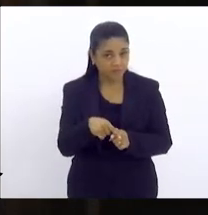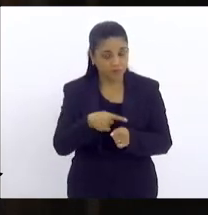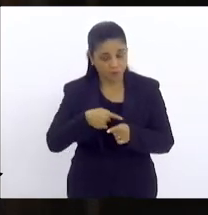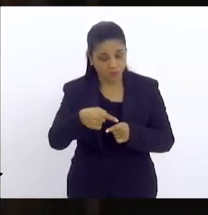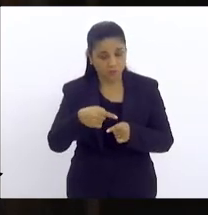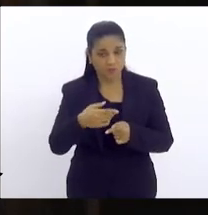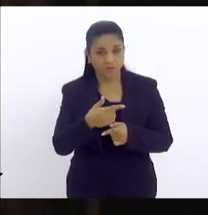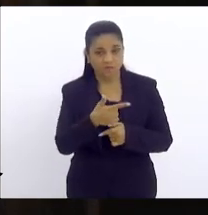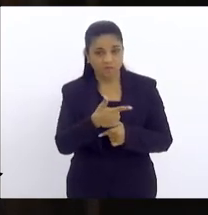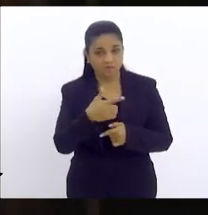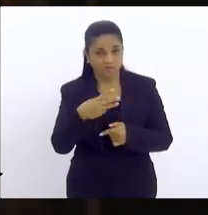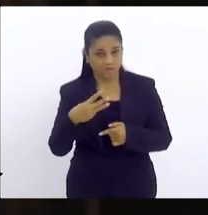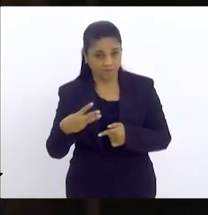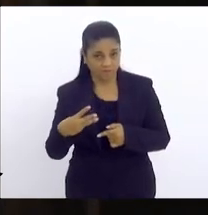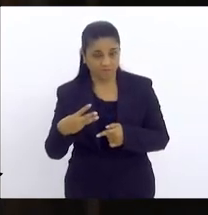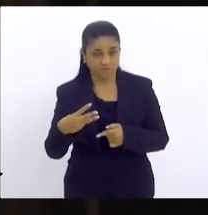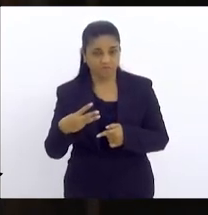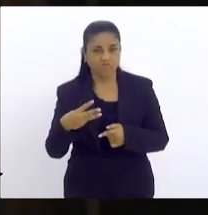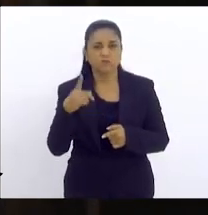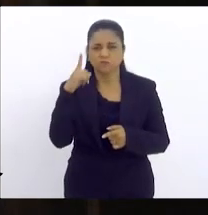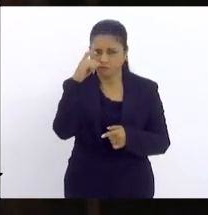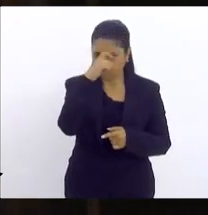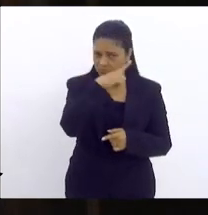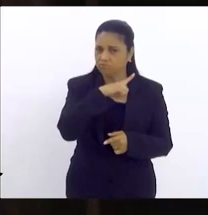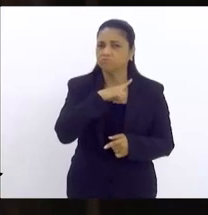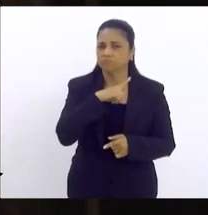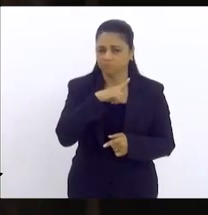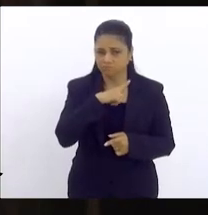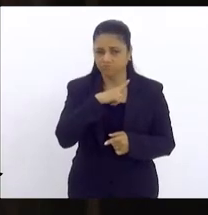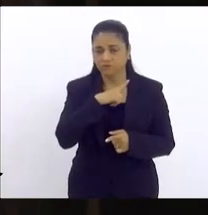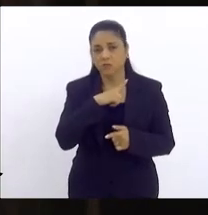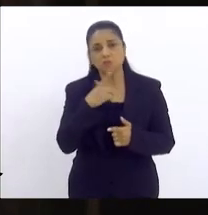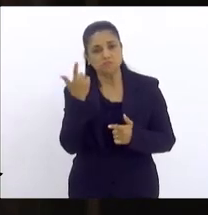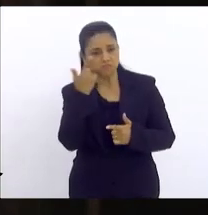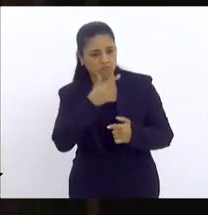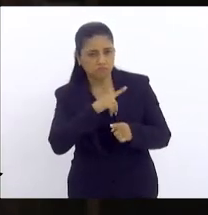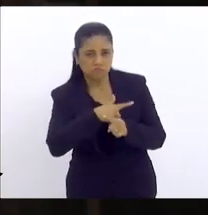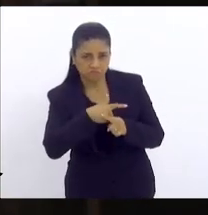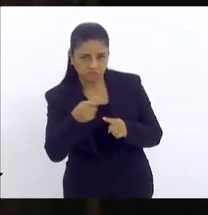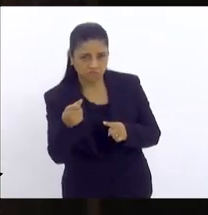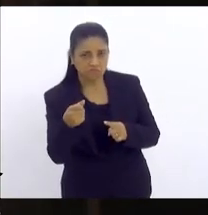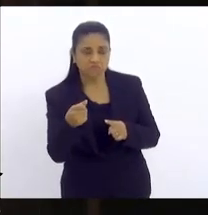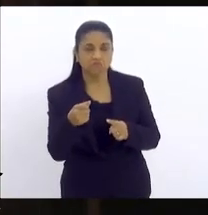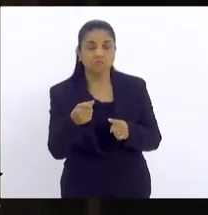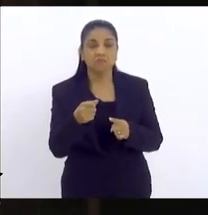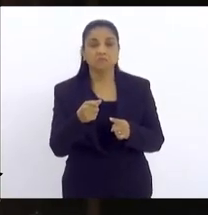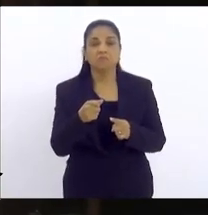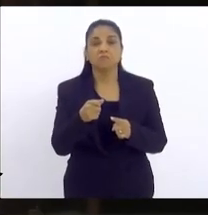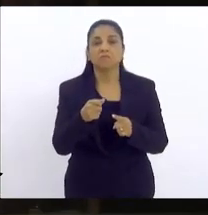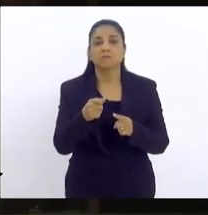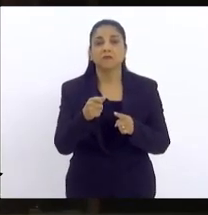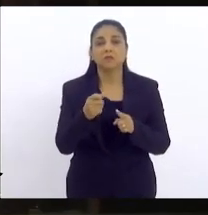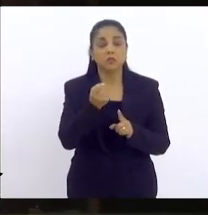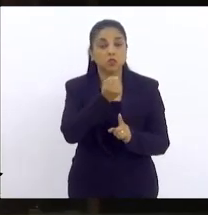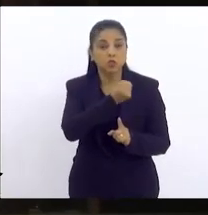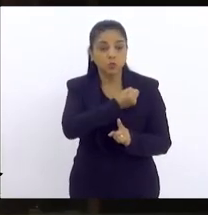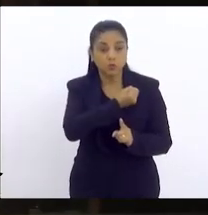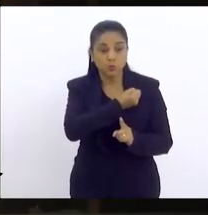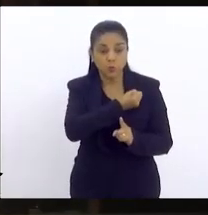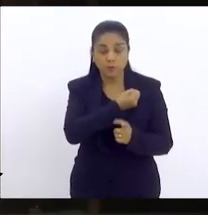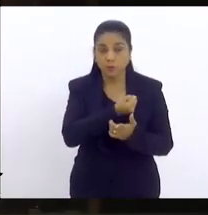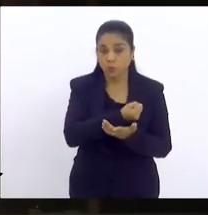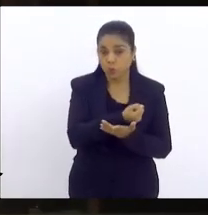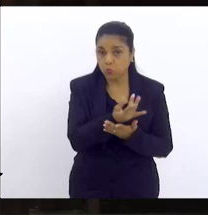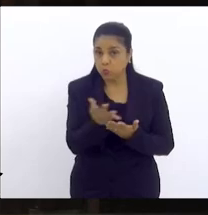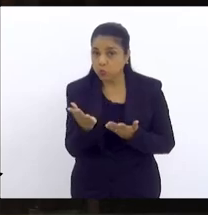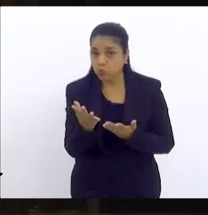algumas dificuldades algumas superações Mas falando em números